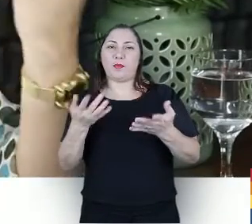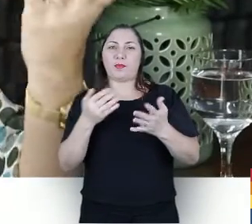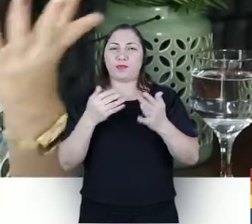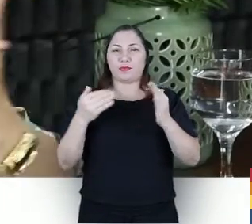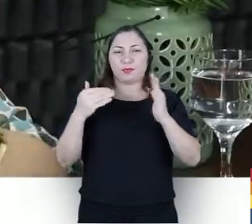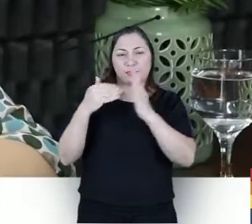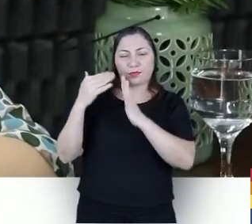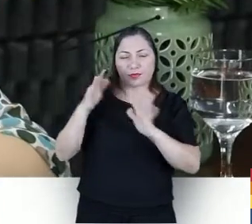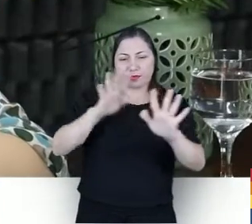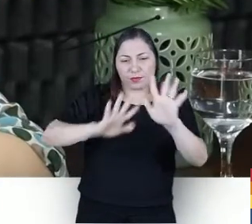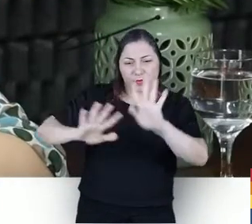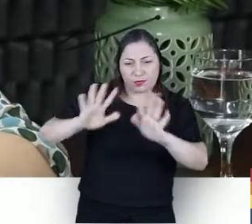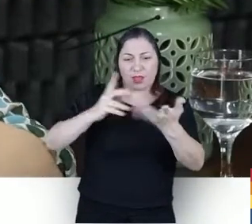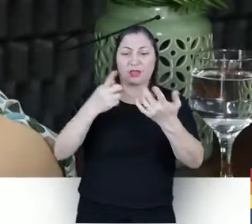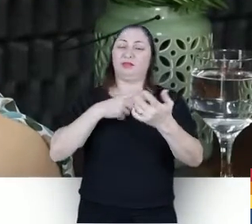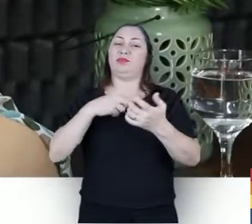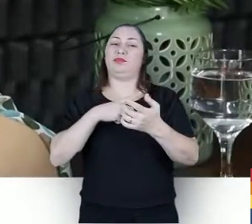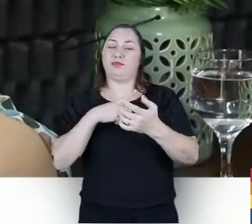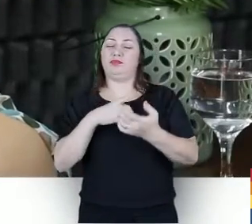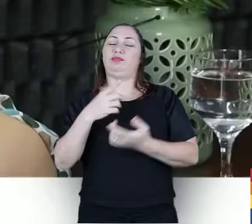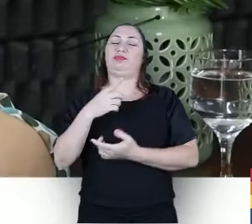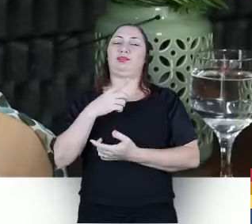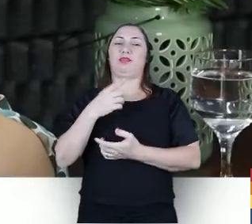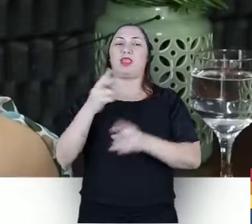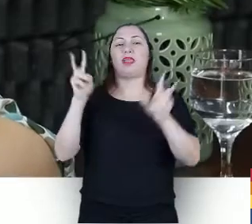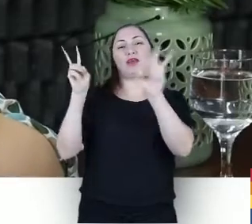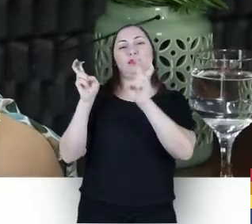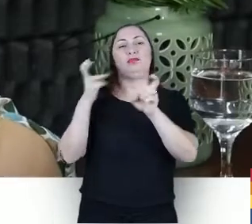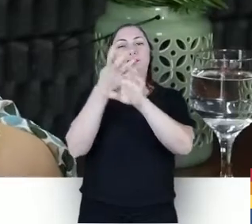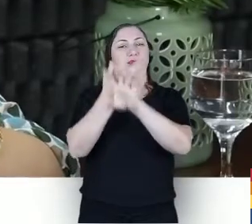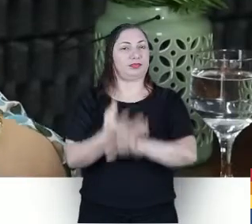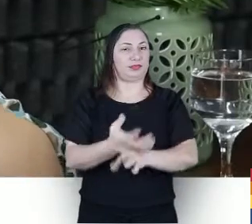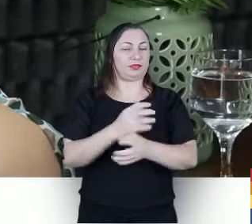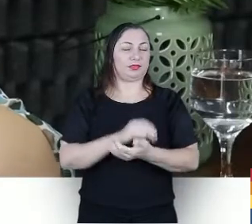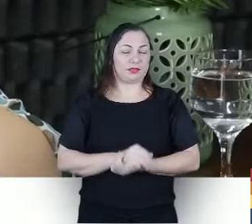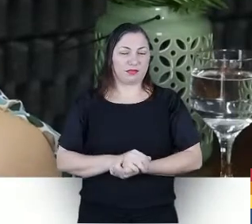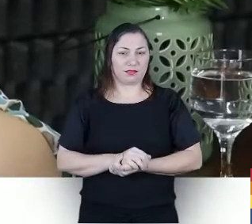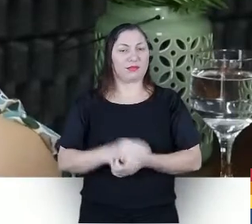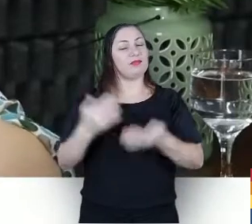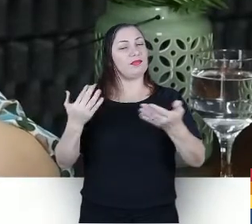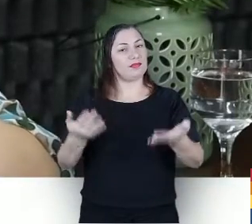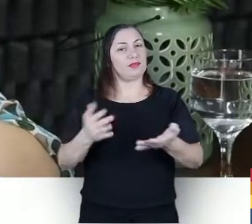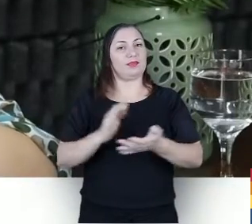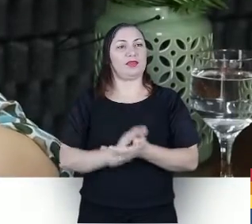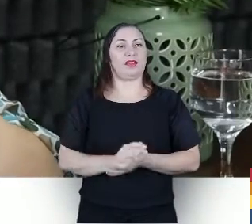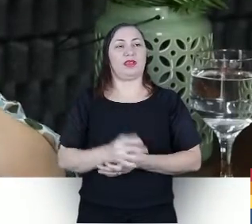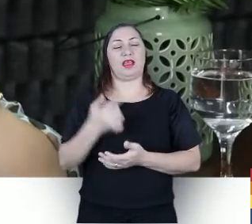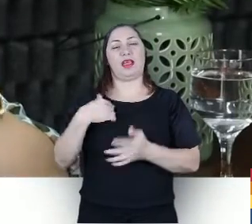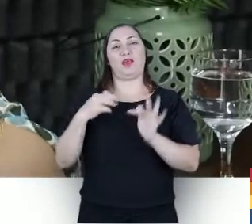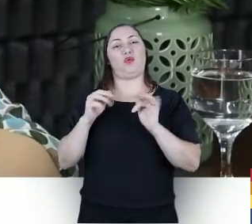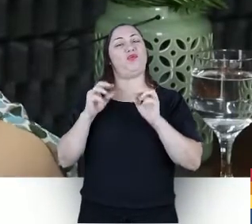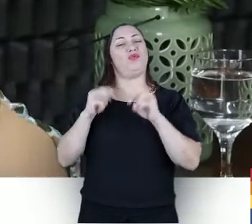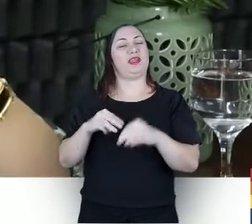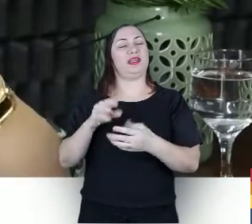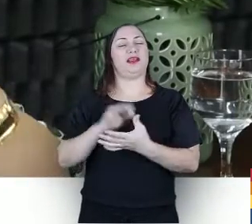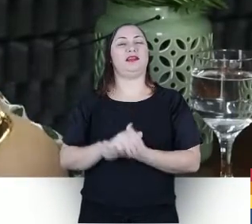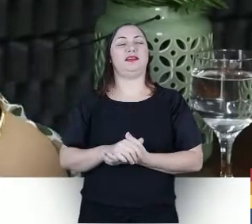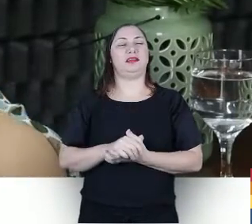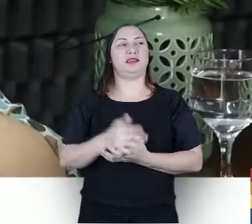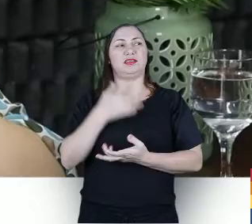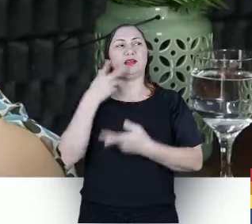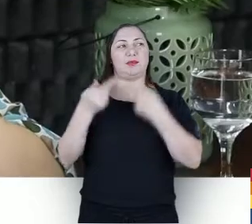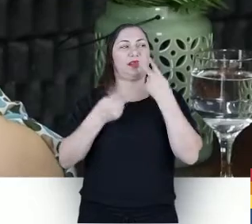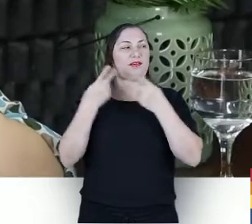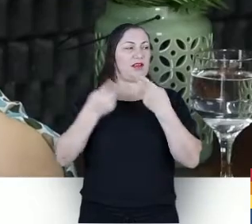feito baseado em determinada situação, ele tem uma crítica, uma sátira, né? E a partir de todo esse pano de fundo nós conseguimos trabalhar